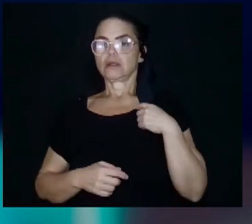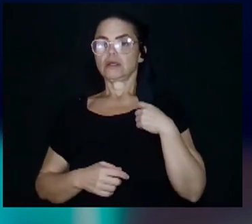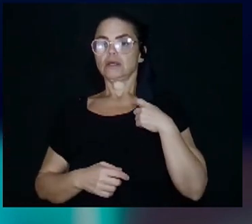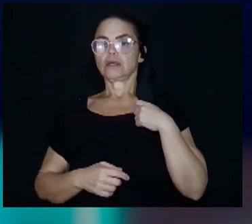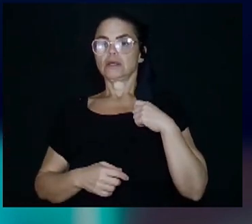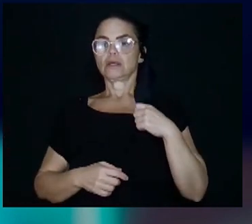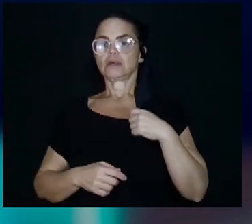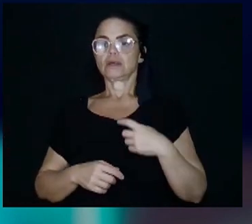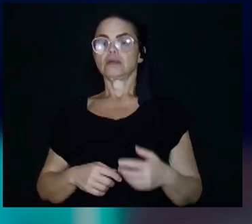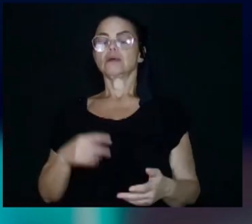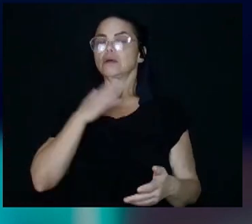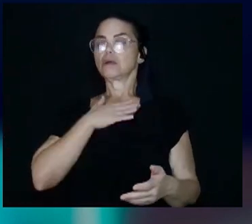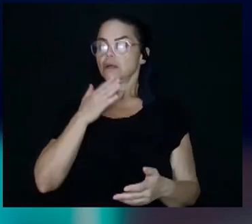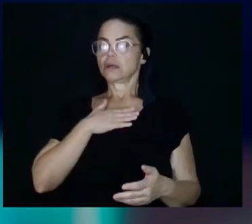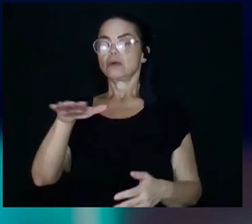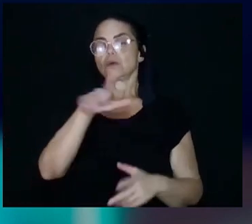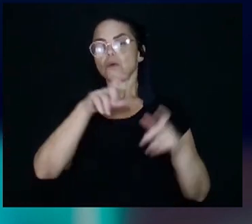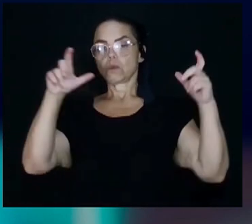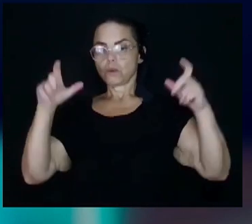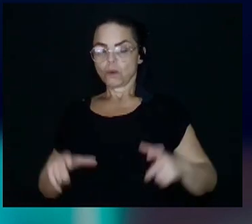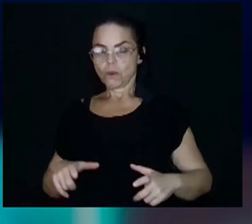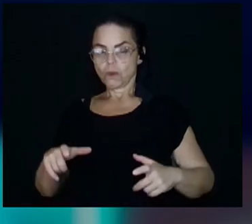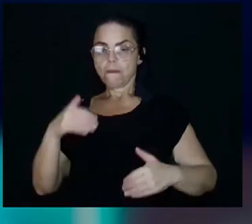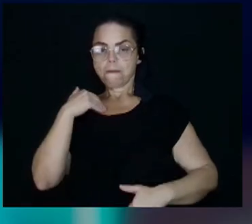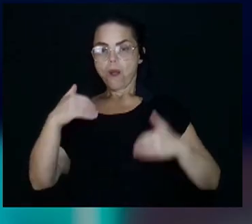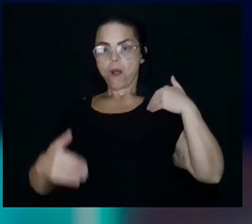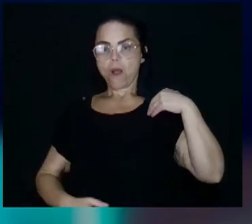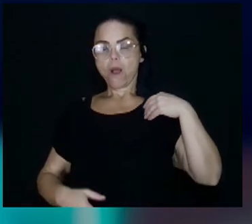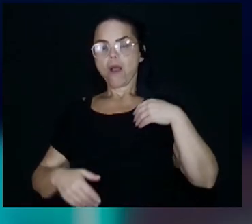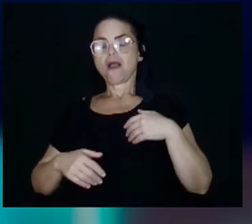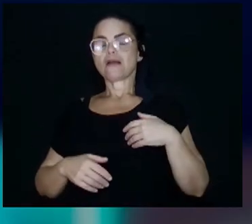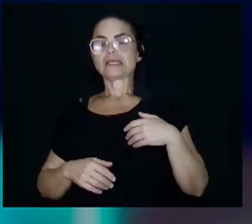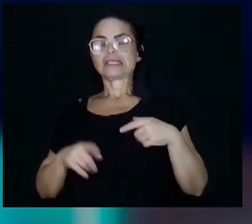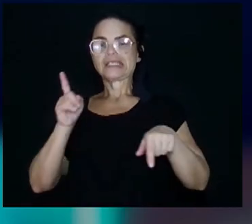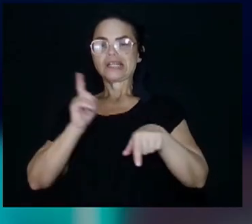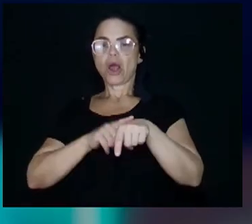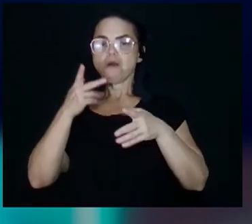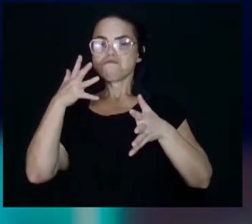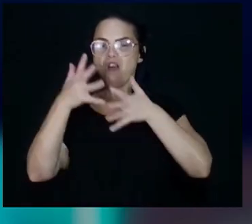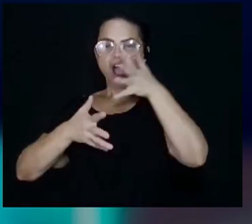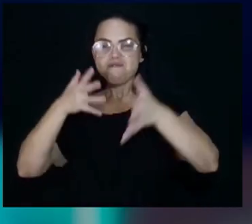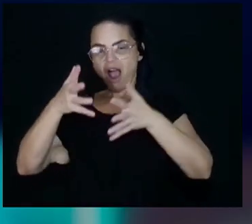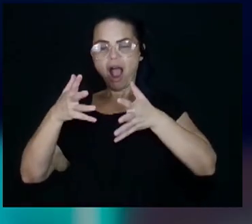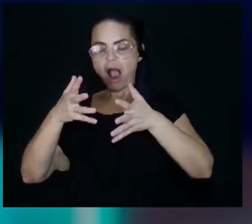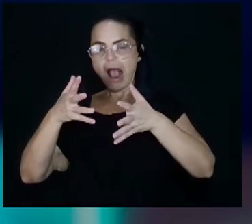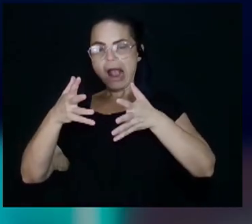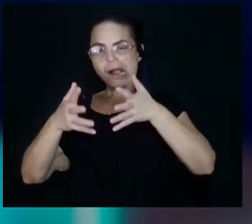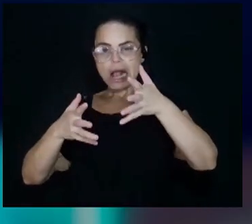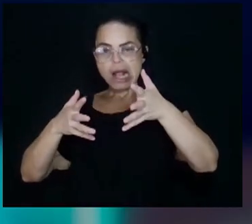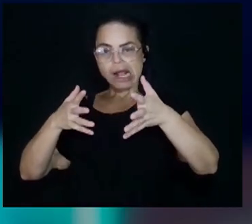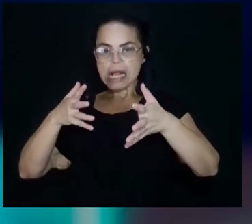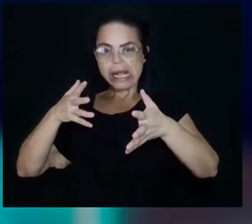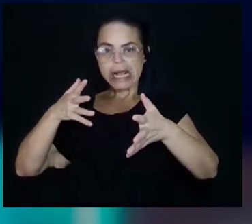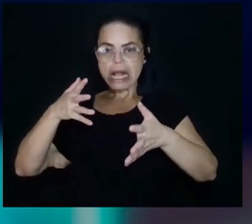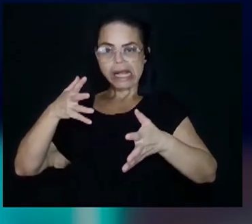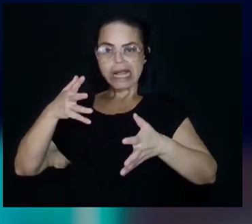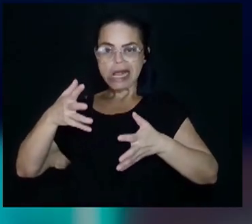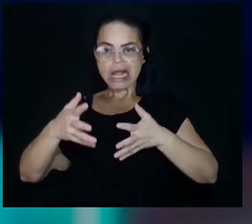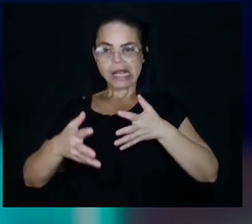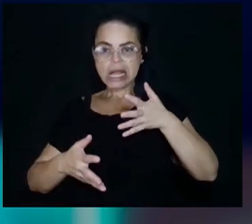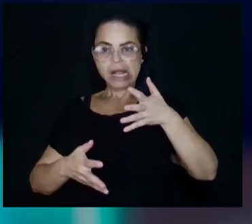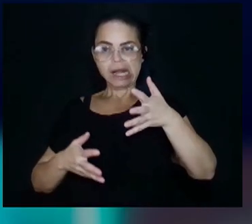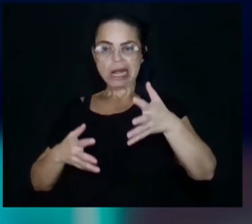meu corpo e manifesta a gagueira, tá? Então, preciso do orgânico,